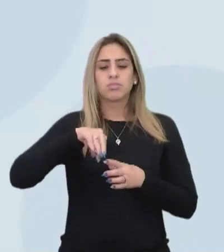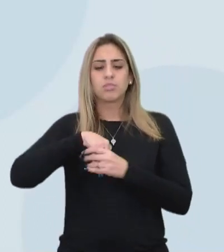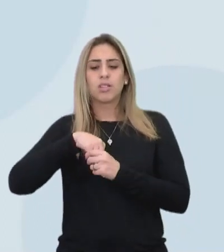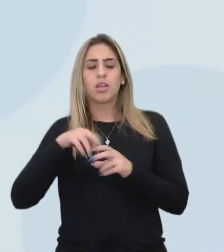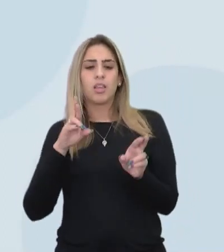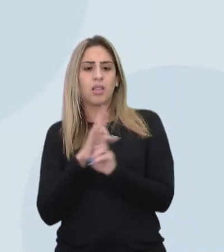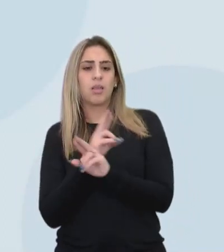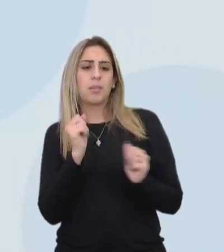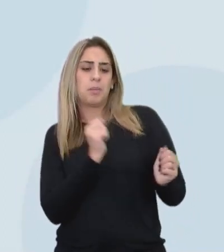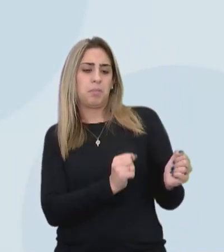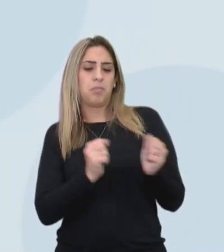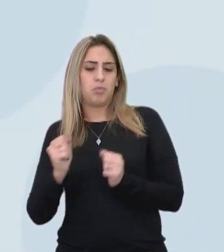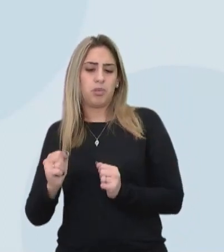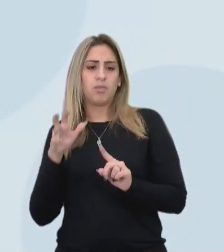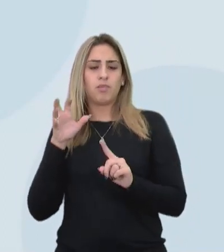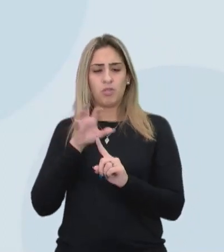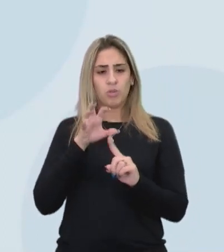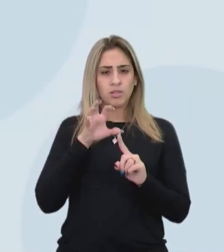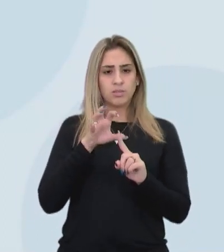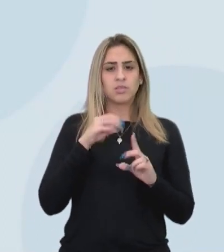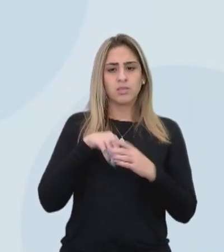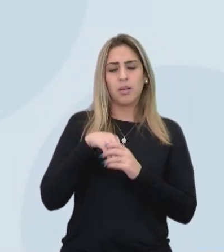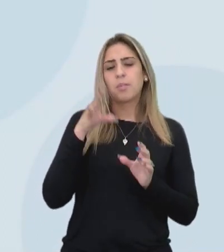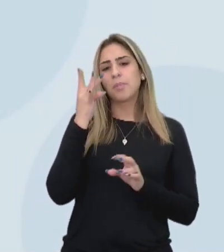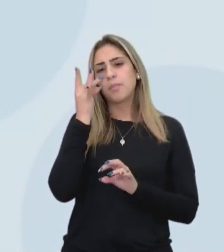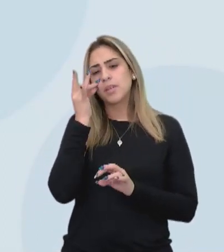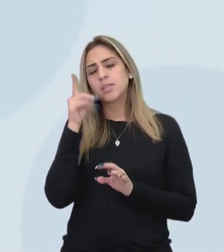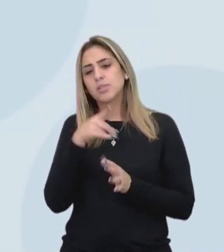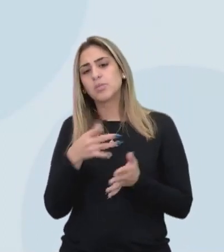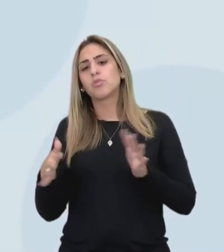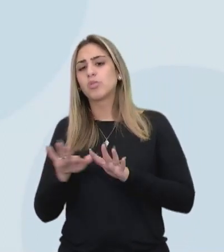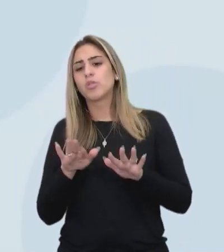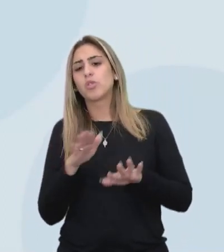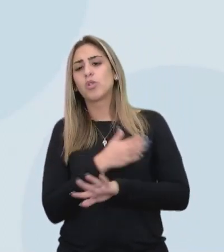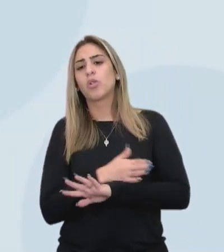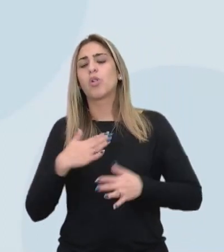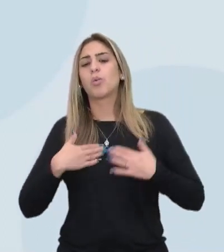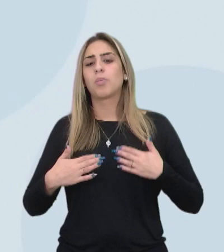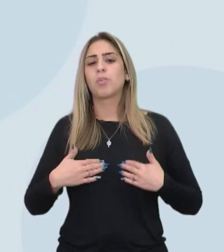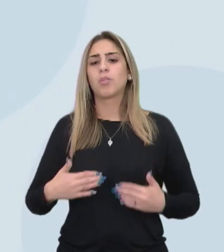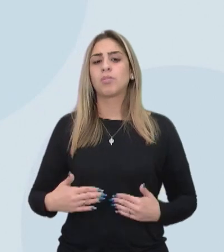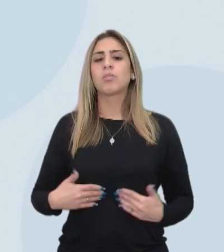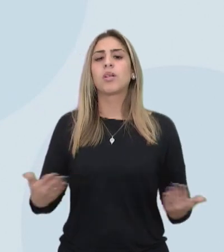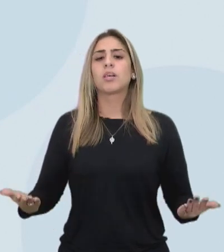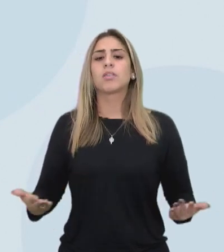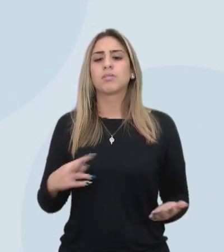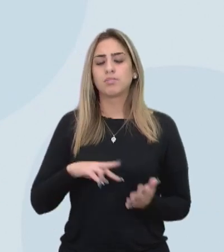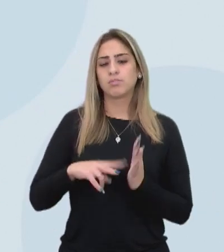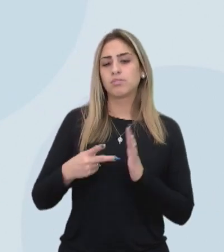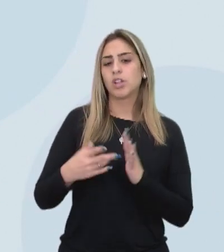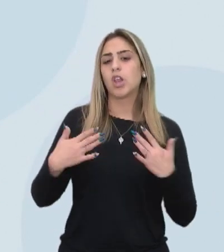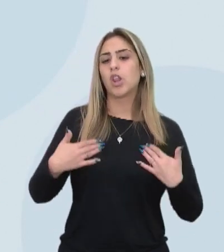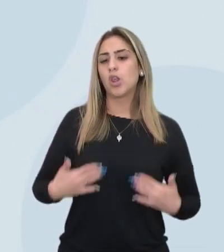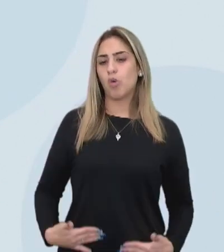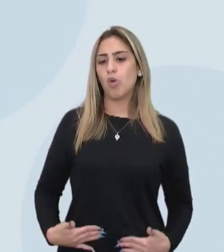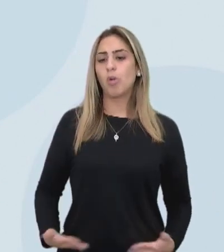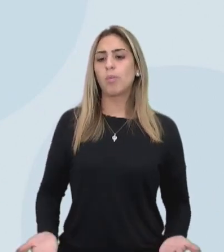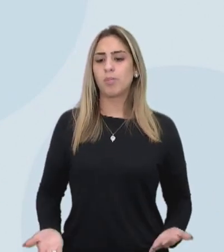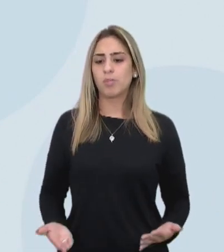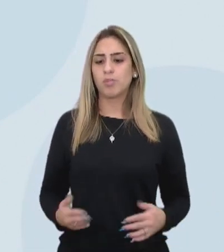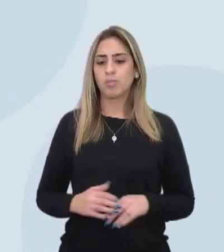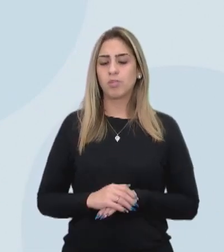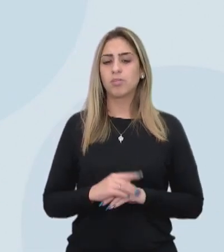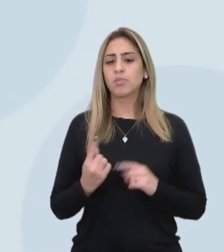relações de poder que influenciam e estão presentes nos movimentos corporais e nas significações que fazemos do corpo. Olha só